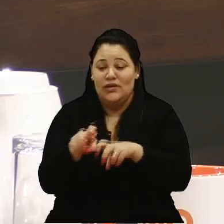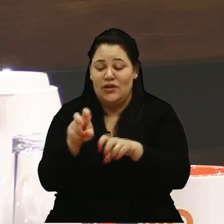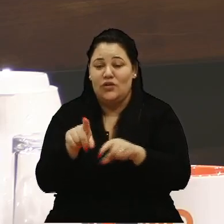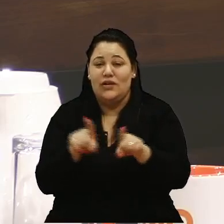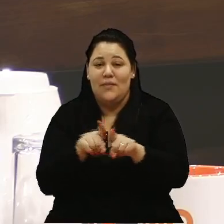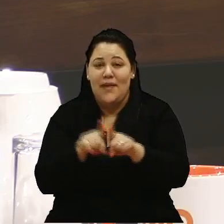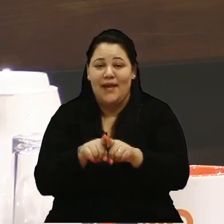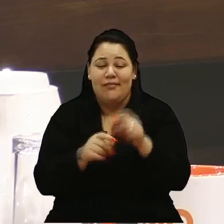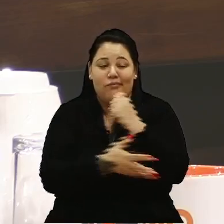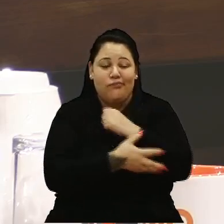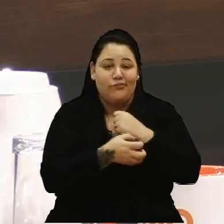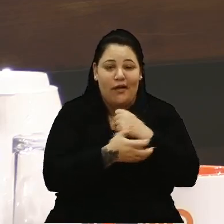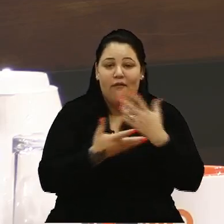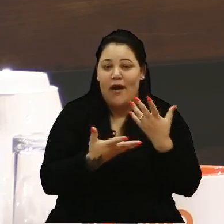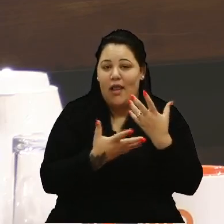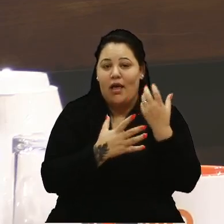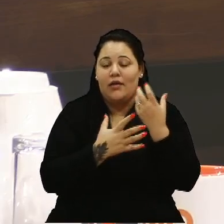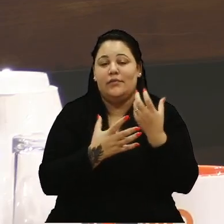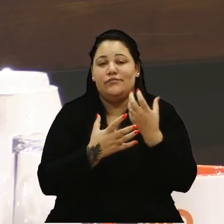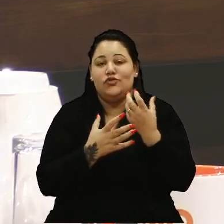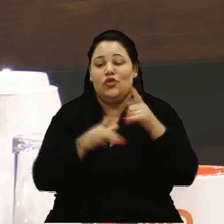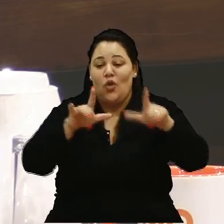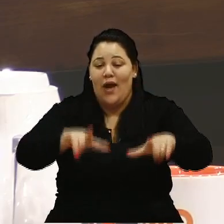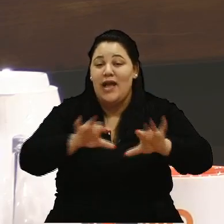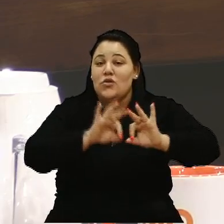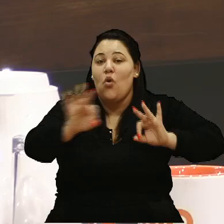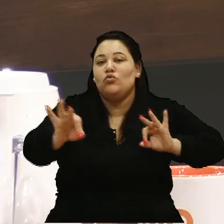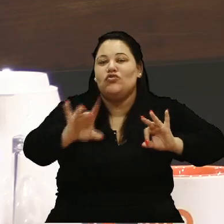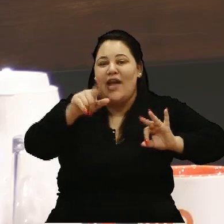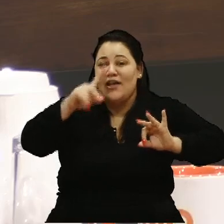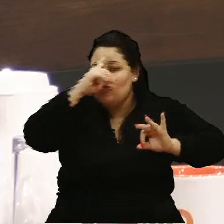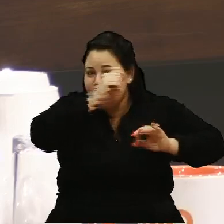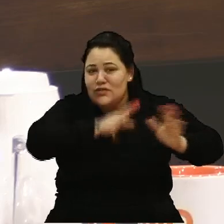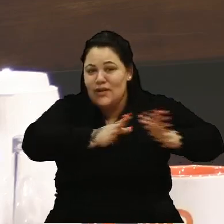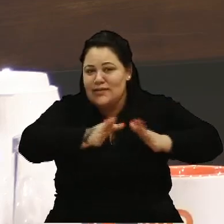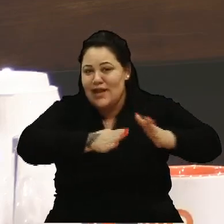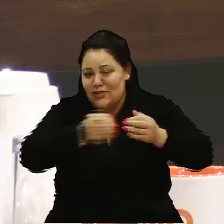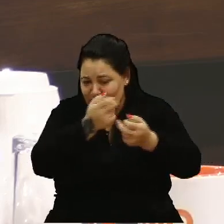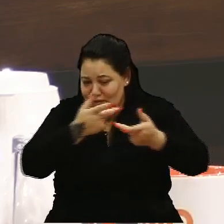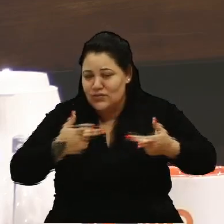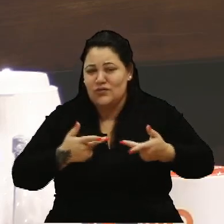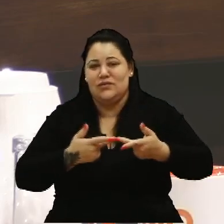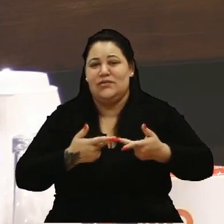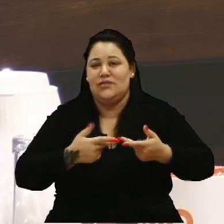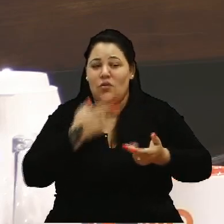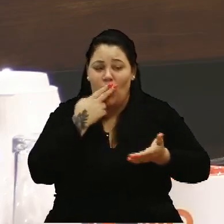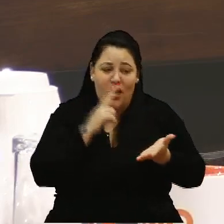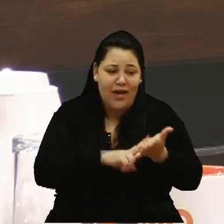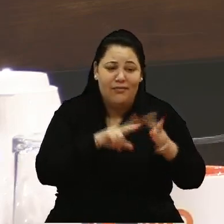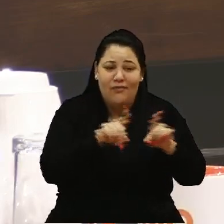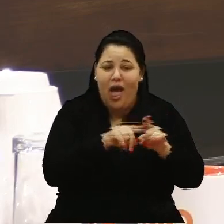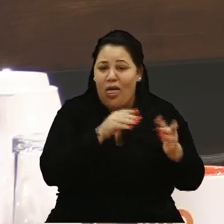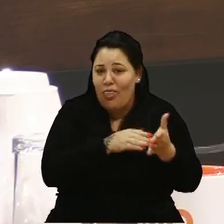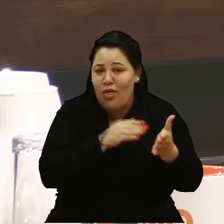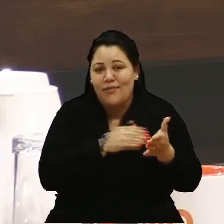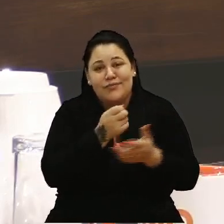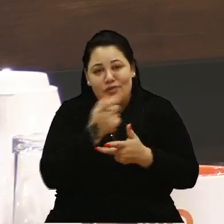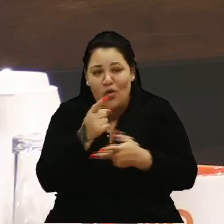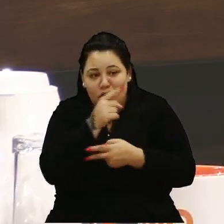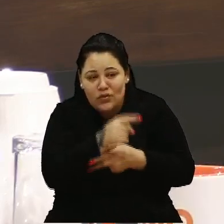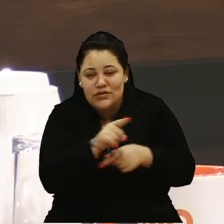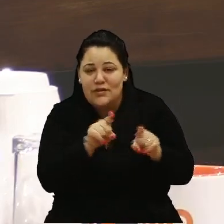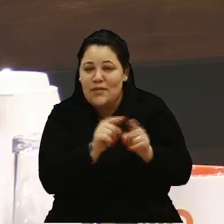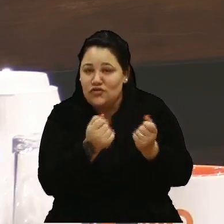das periferias, né? Dos locais mais distantes. Então, realmente, isso também é uma outra questão a ser levantada e, por isso, te dou